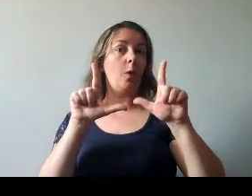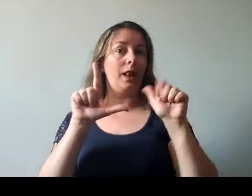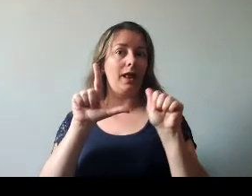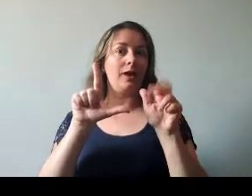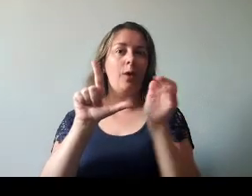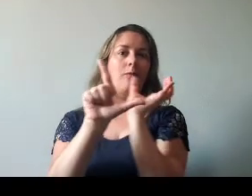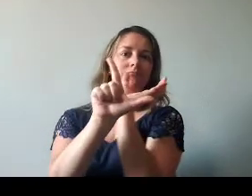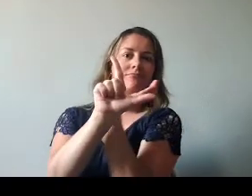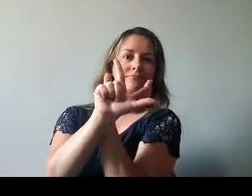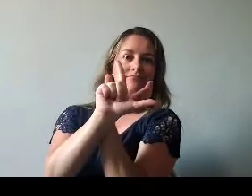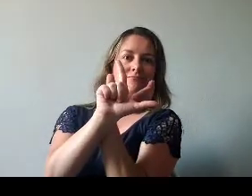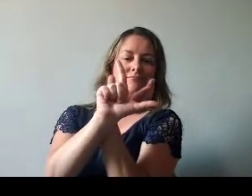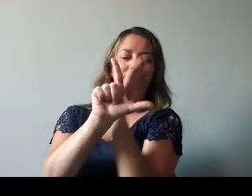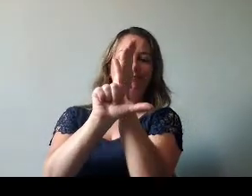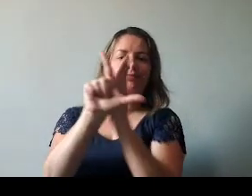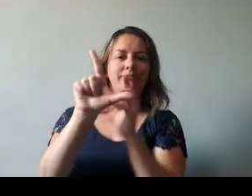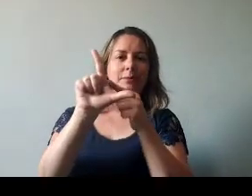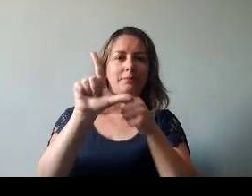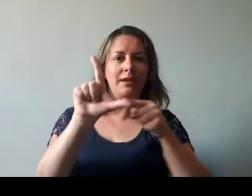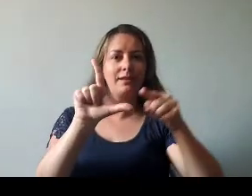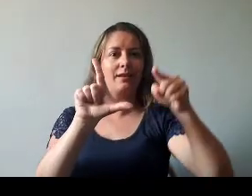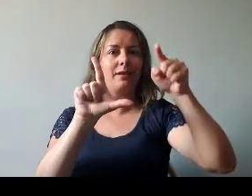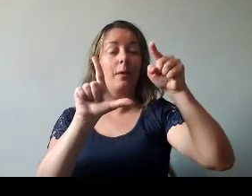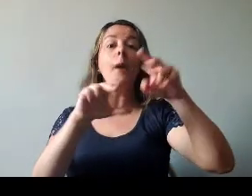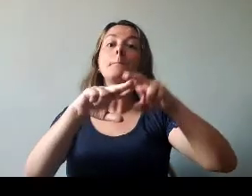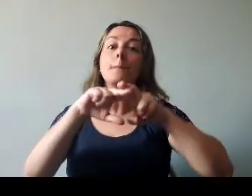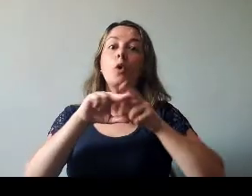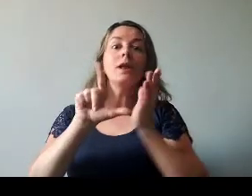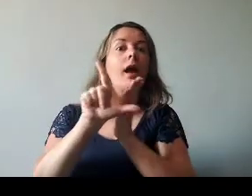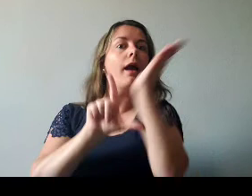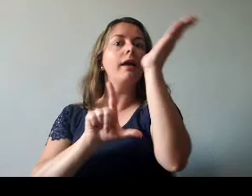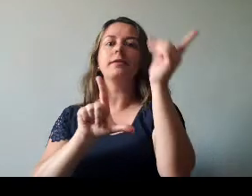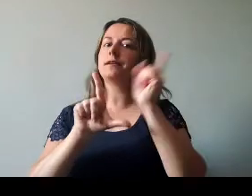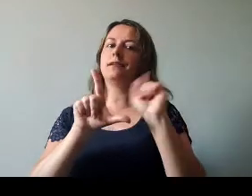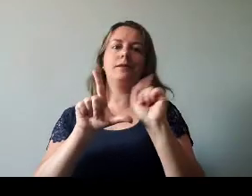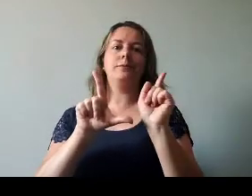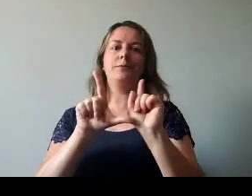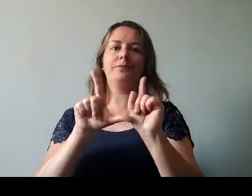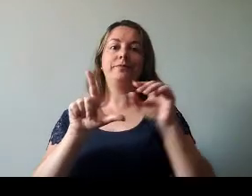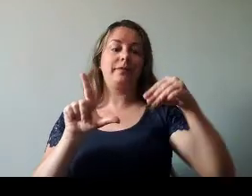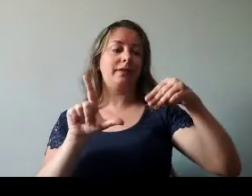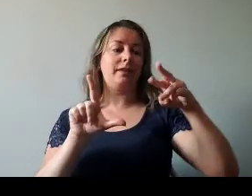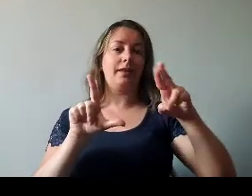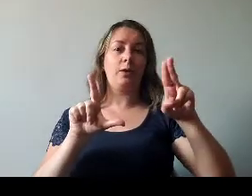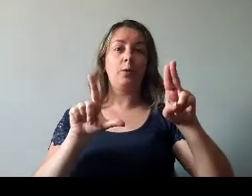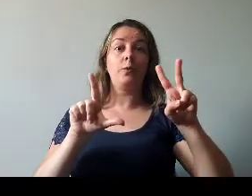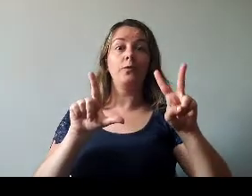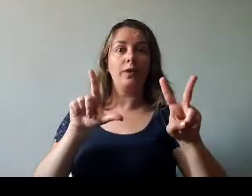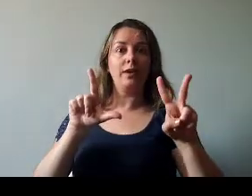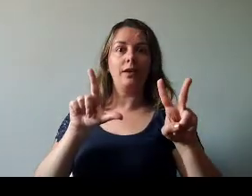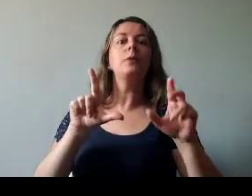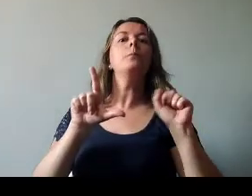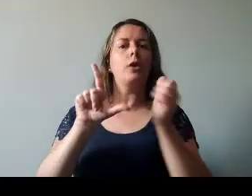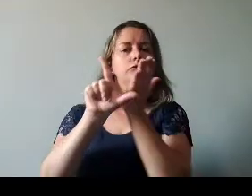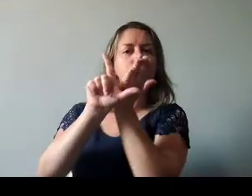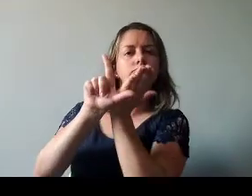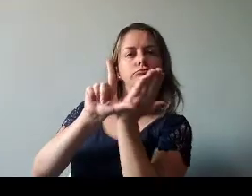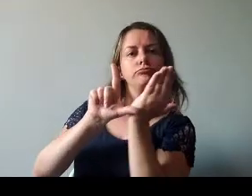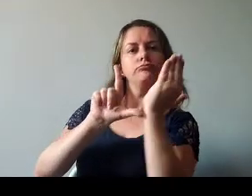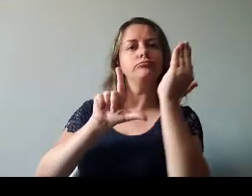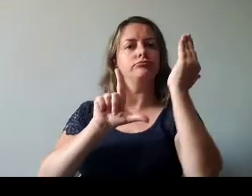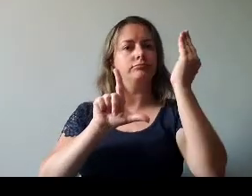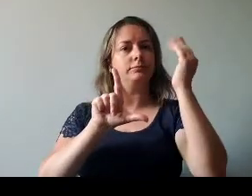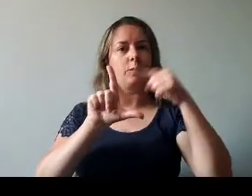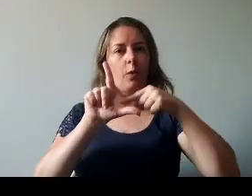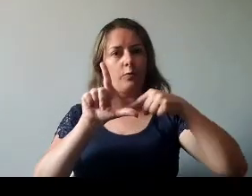função do tempo, ele não vai dar reta mais. O movimento uniformemente variado, ele vai dar uma parábola, vai dar essa curvinha aqui, né?